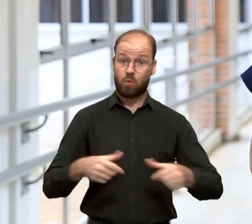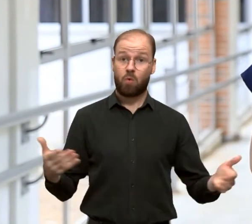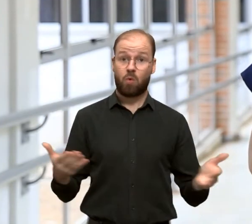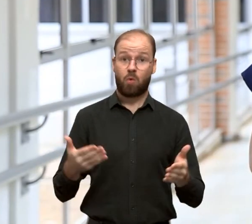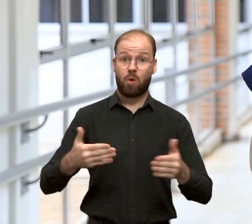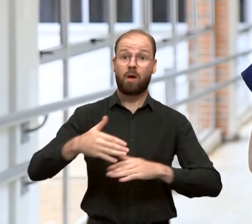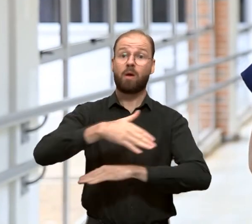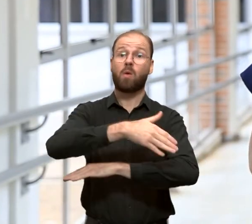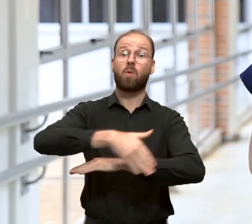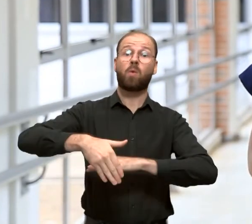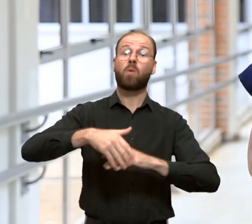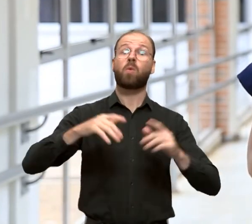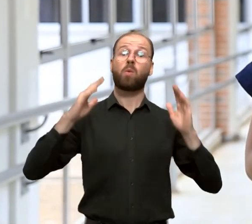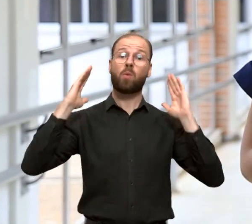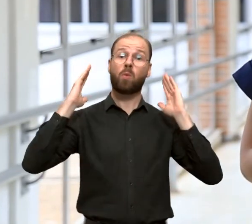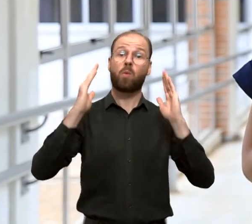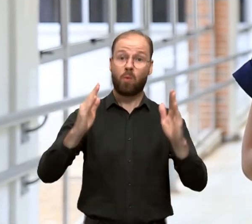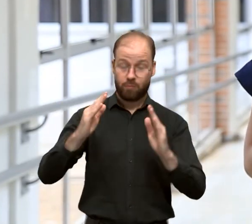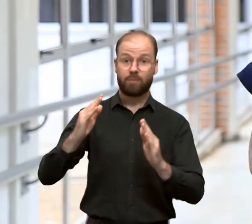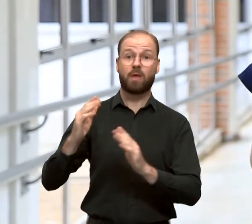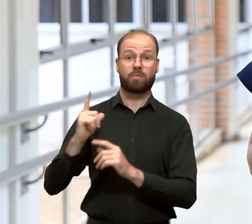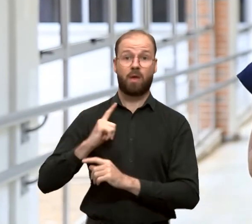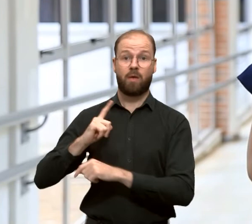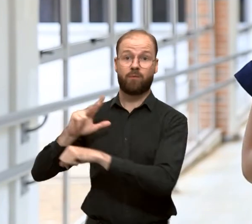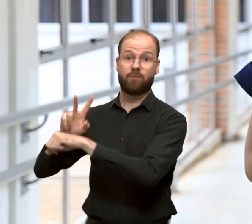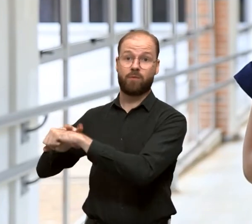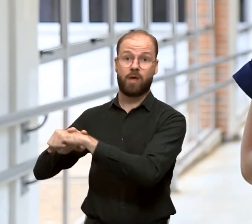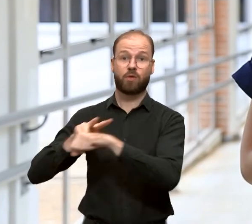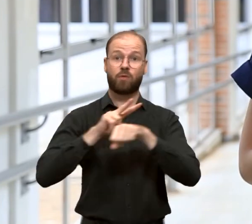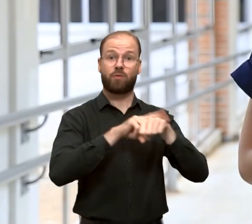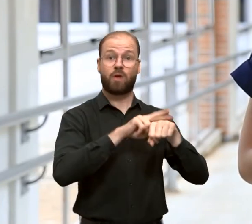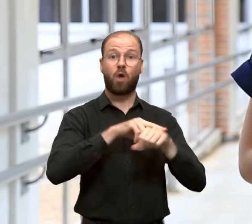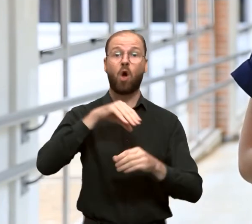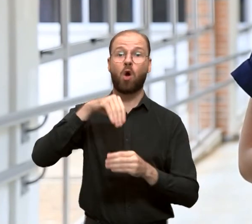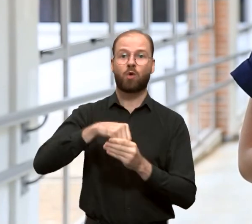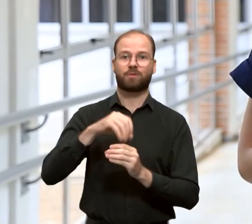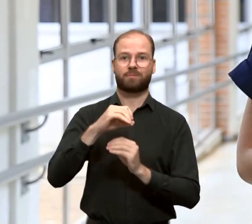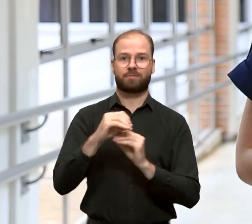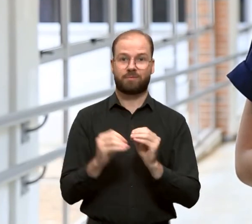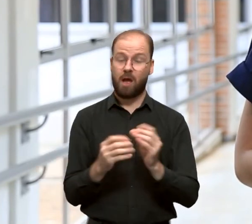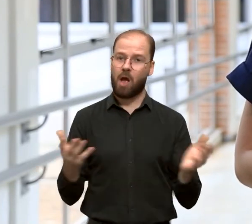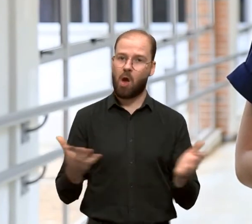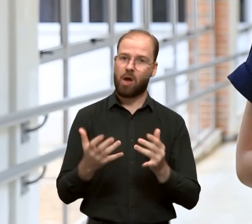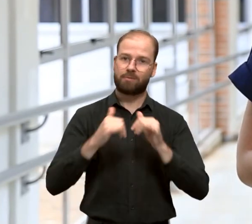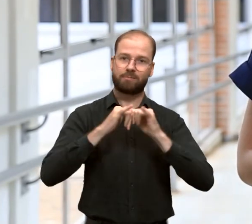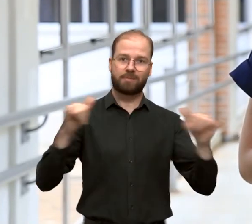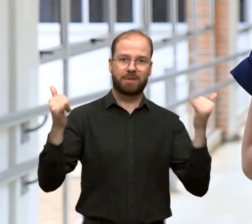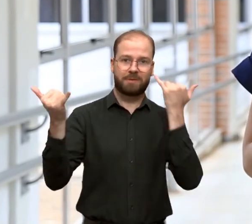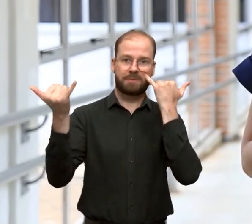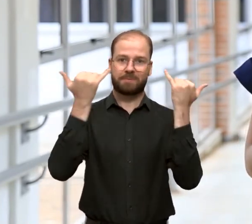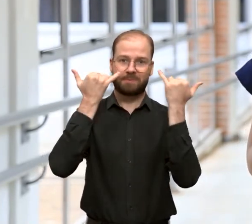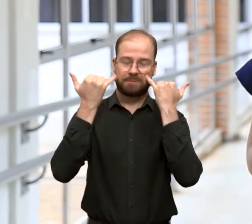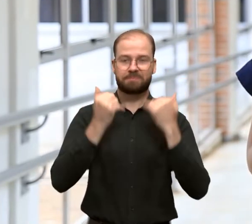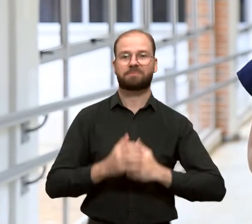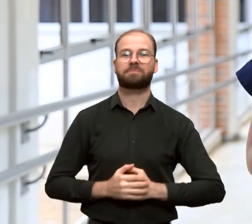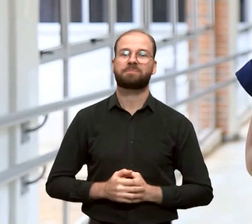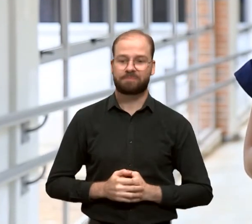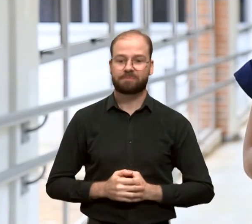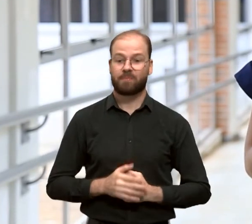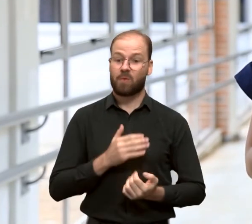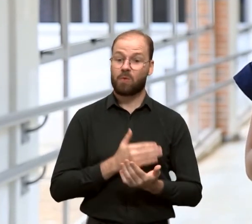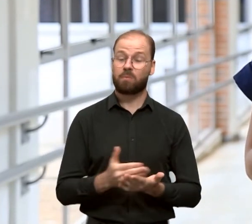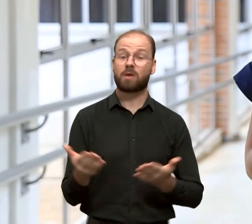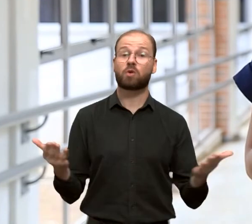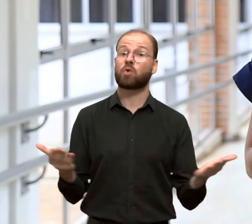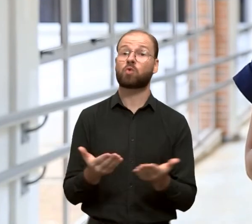com janelas de vidro dos dois lados. Vamos então conferir o que está rolando aqui na UFG. Eu começo a agenda de